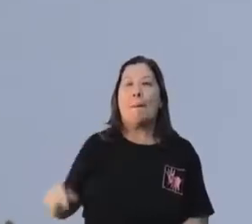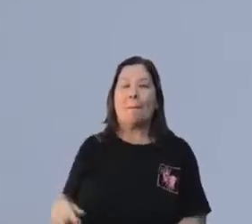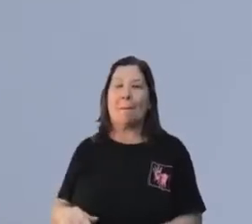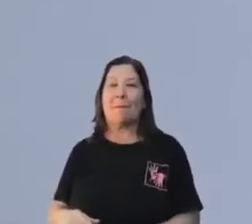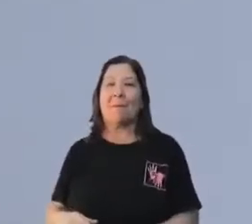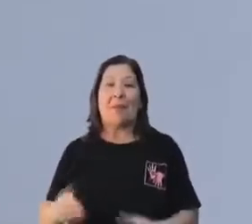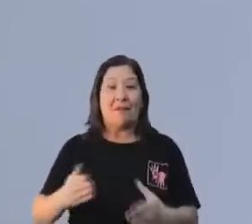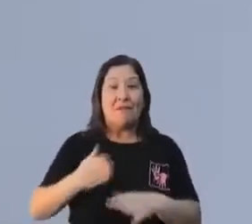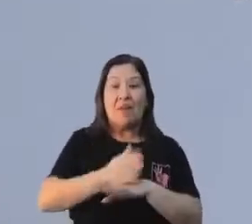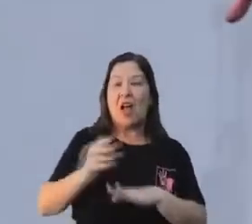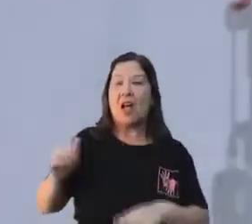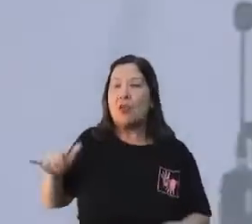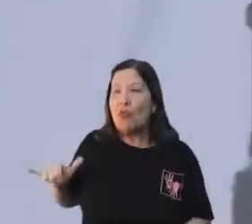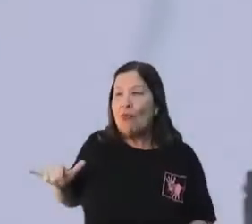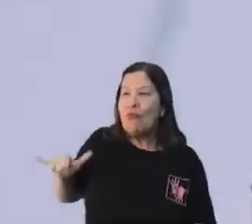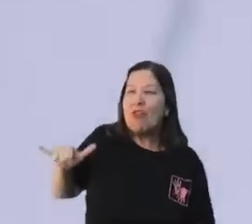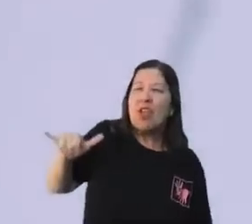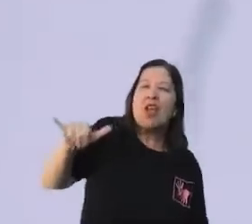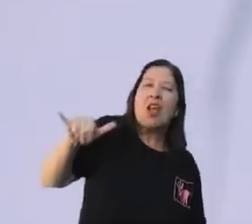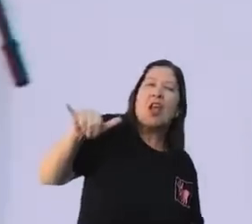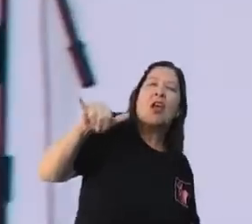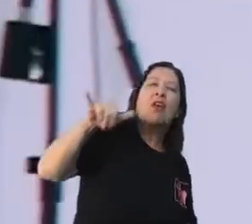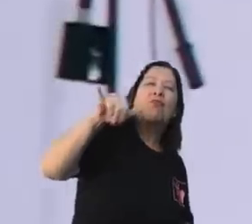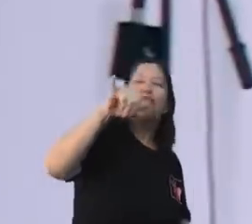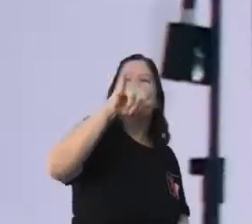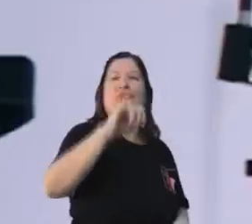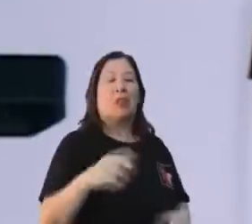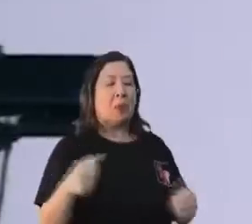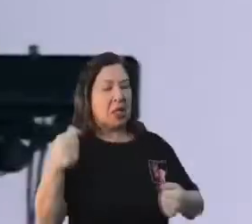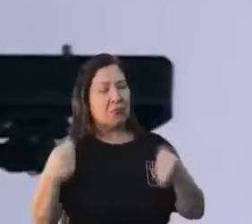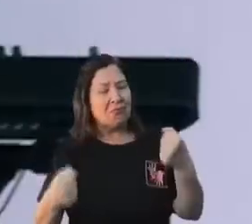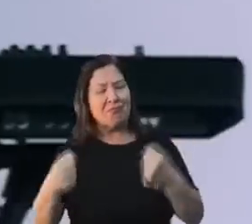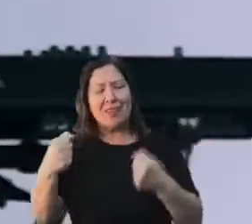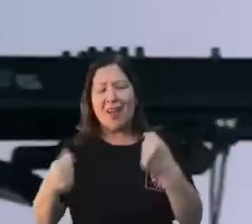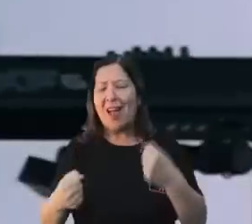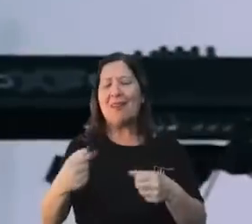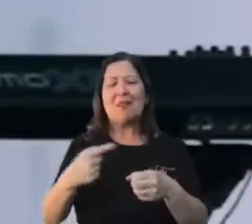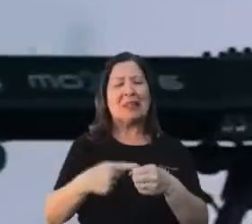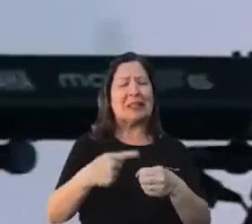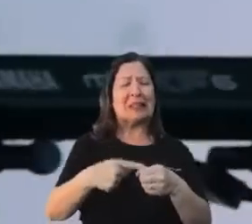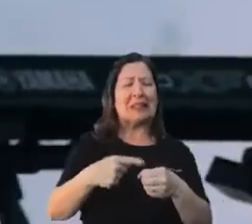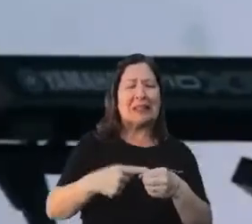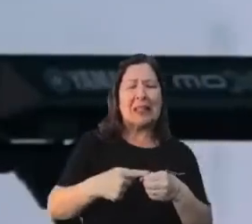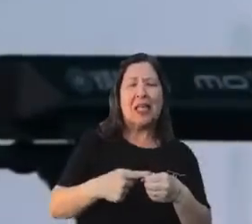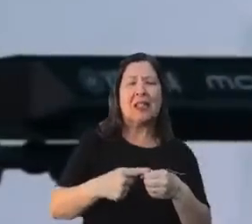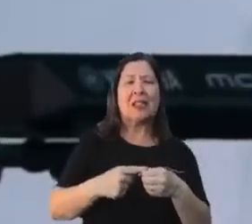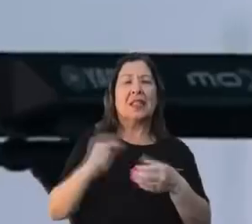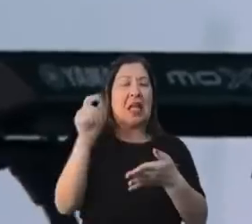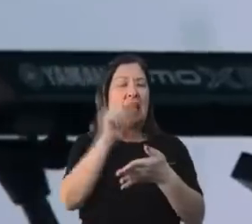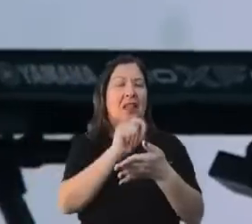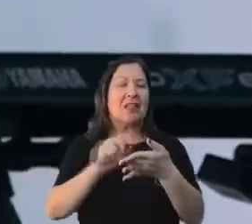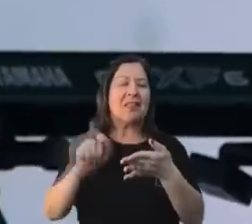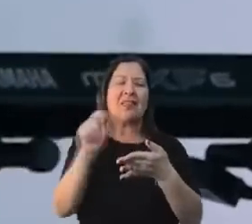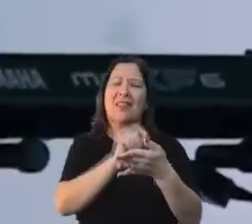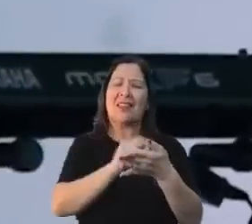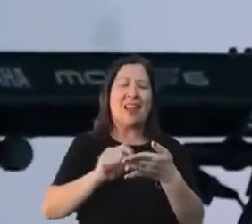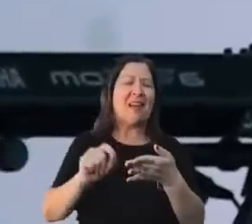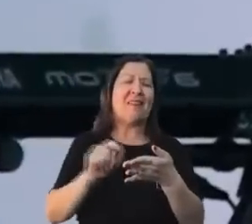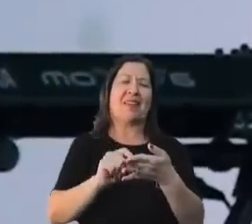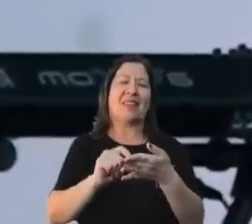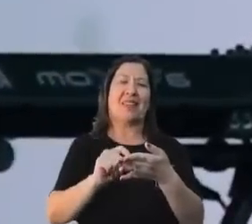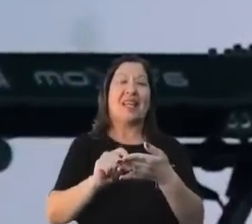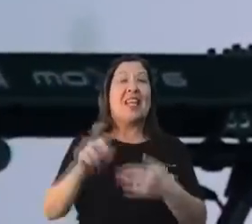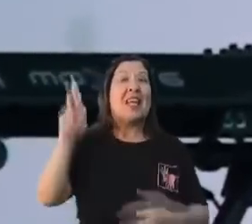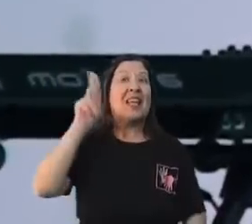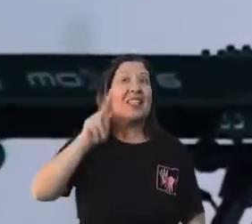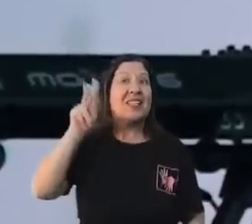York, desce em João Pessoa, pega um carro, vai a Itaporanga e escreve um artigo para Christian Today, e essa história da mulher